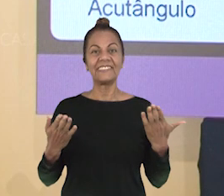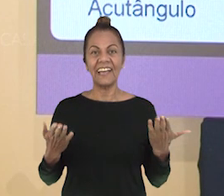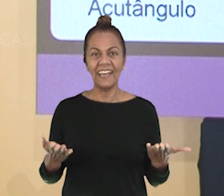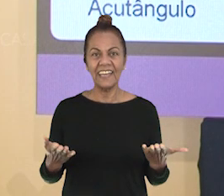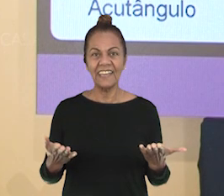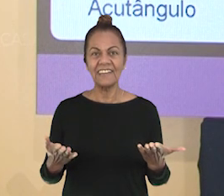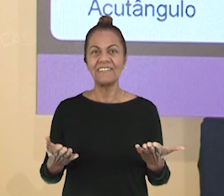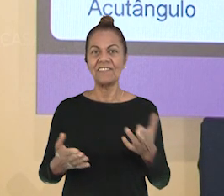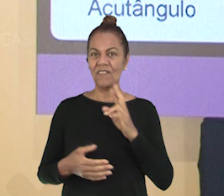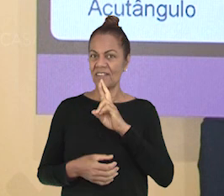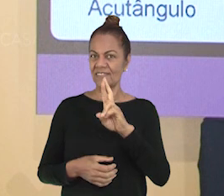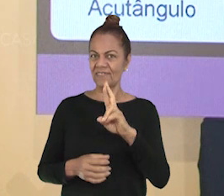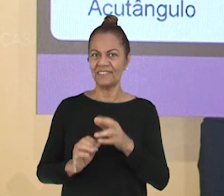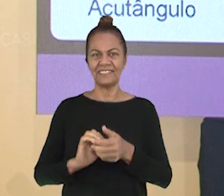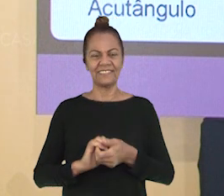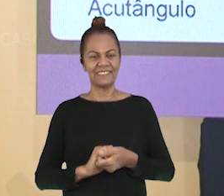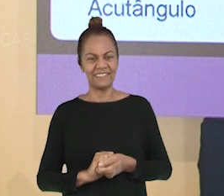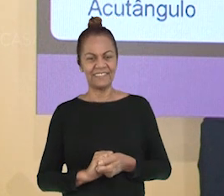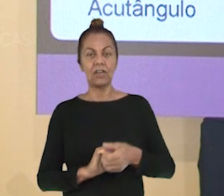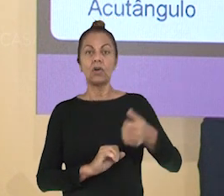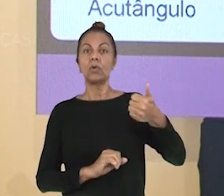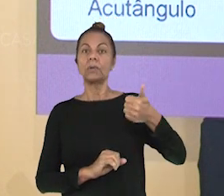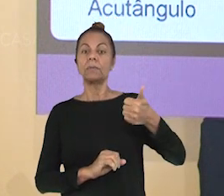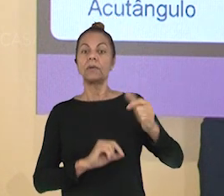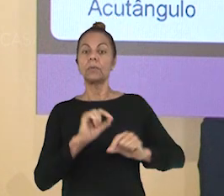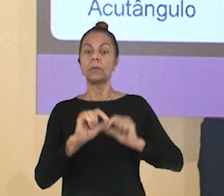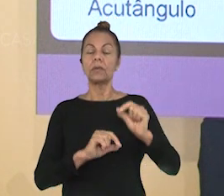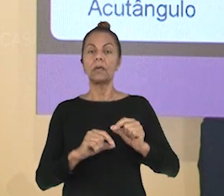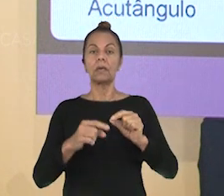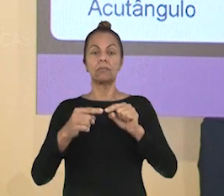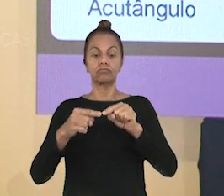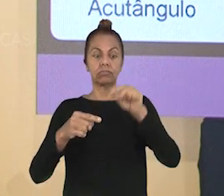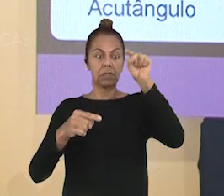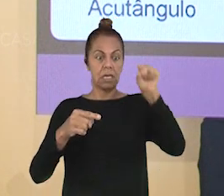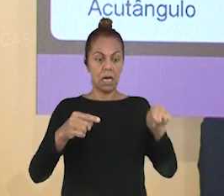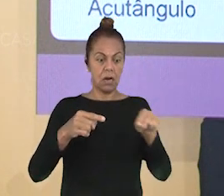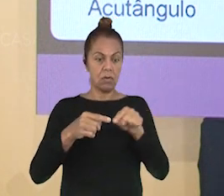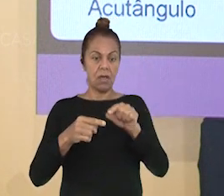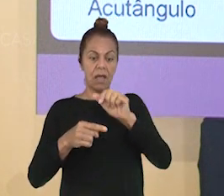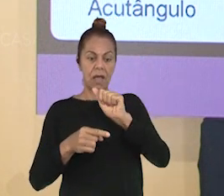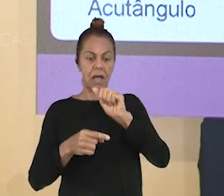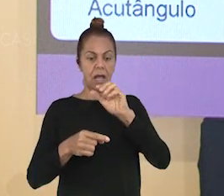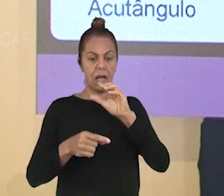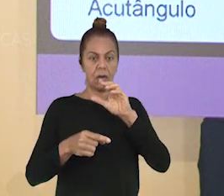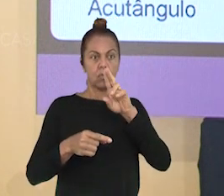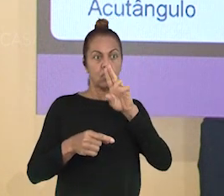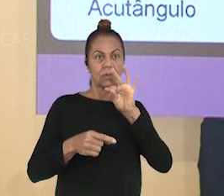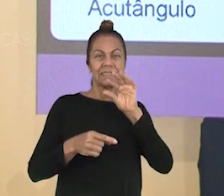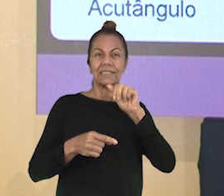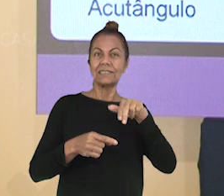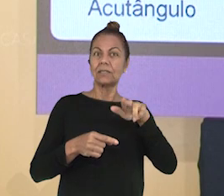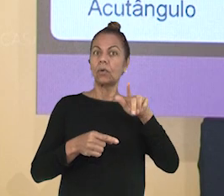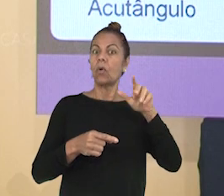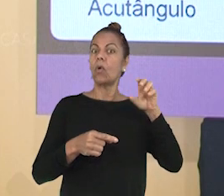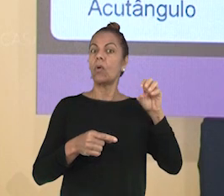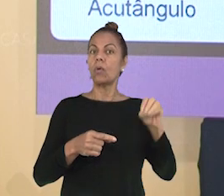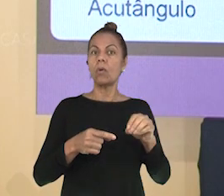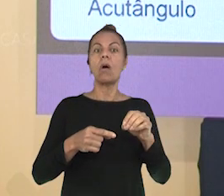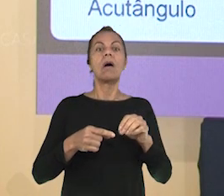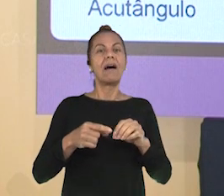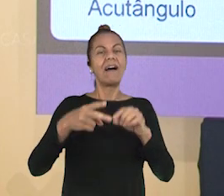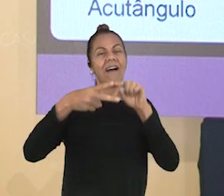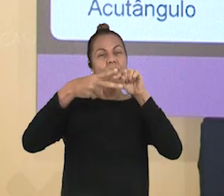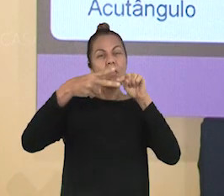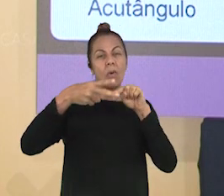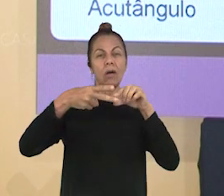E aí, vamos conferir as respostas? O primeiro é um triângulo acutângulo, que seus ângulos são